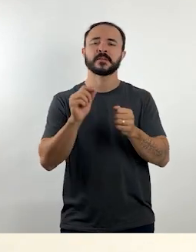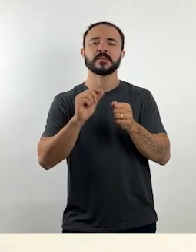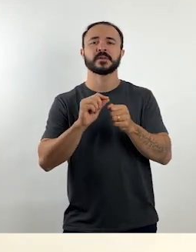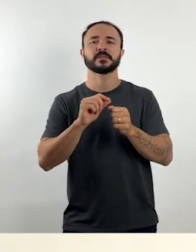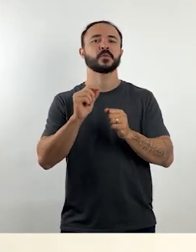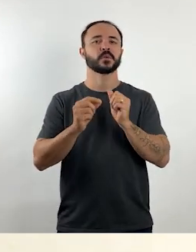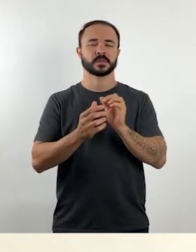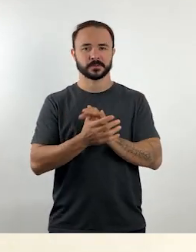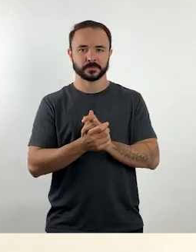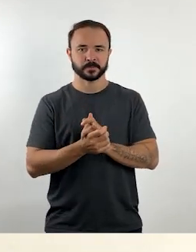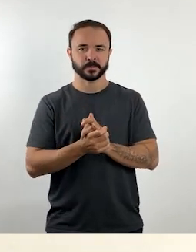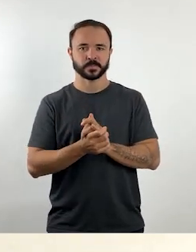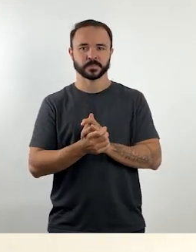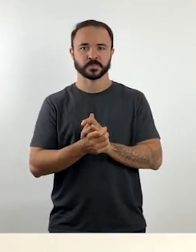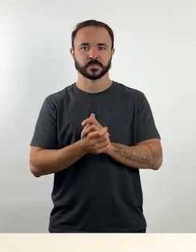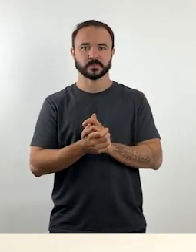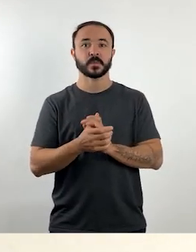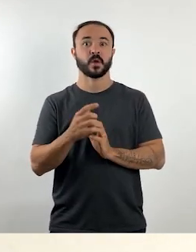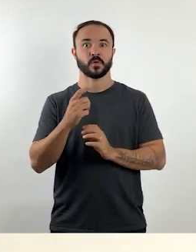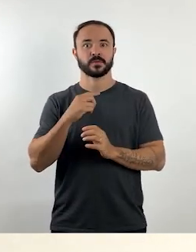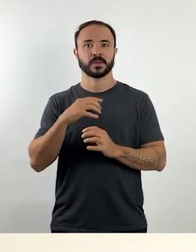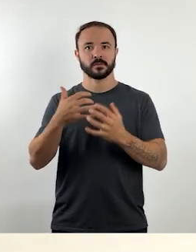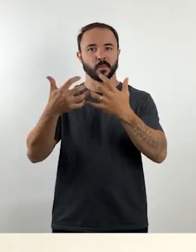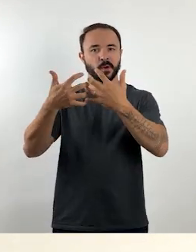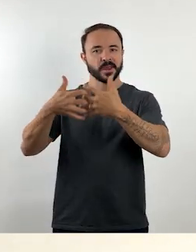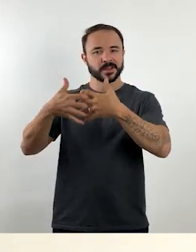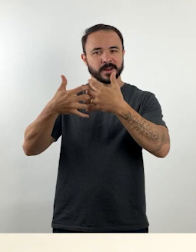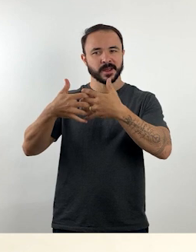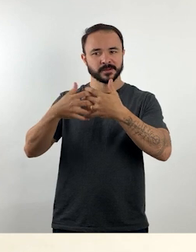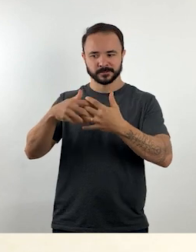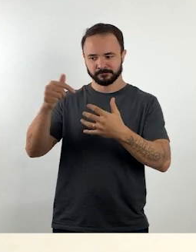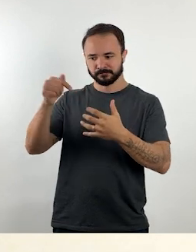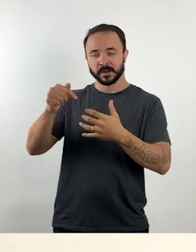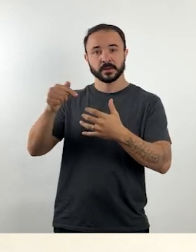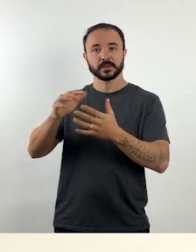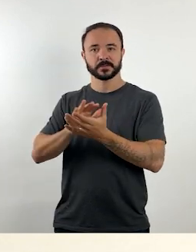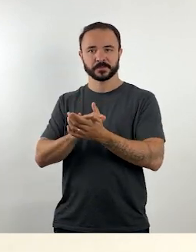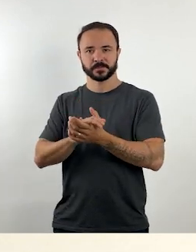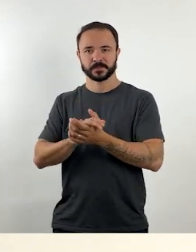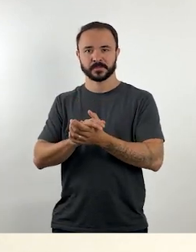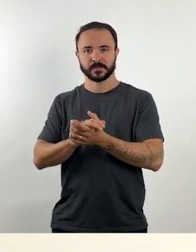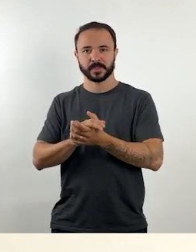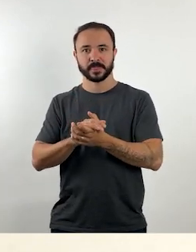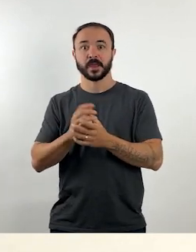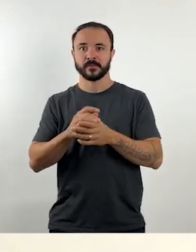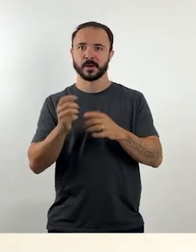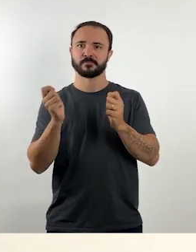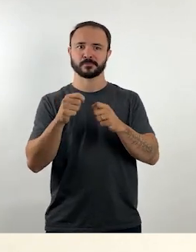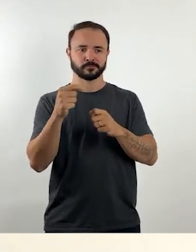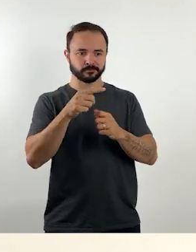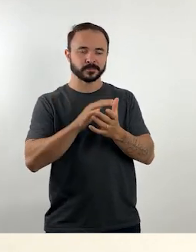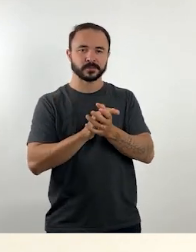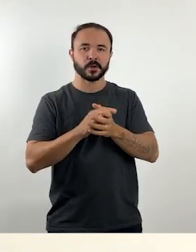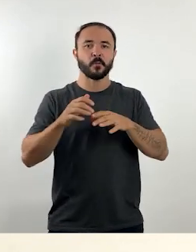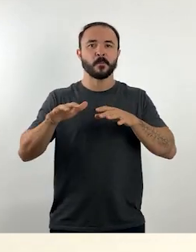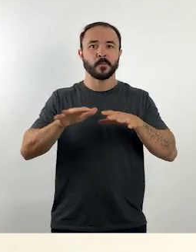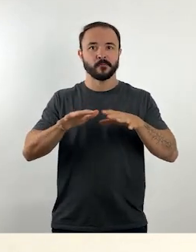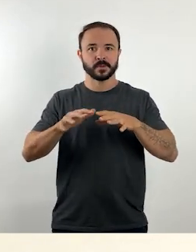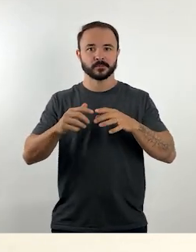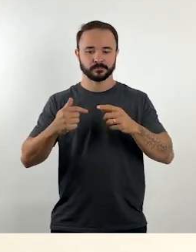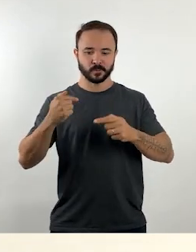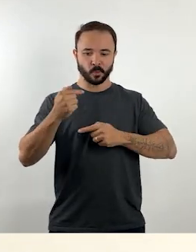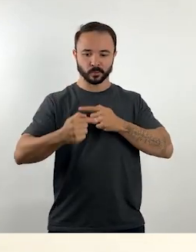colocar essa pecinha aqui, é uma engrenagem, tá? Essa engrenagem vai dar a rotação